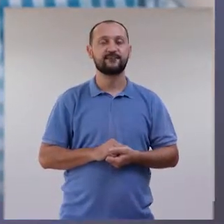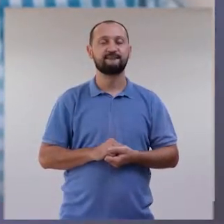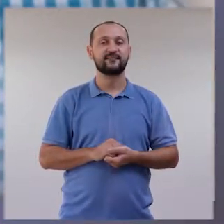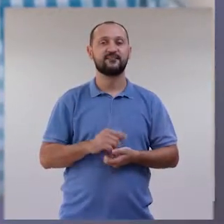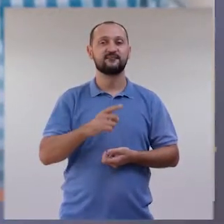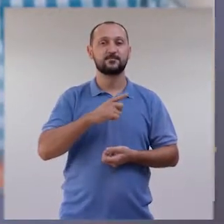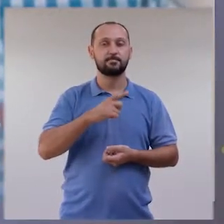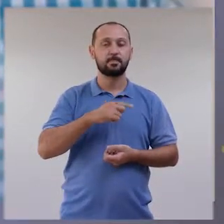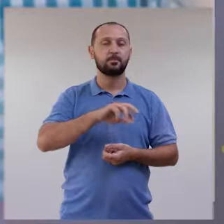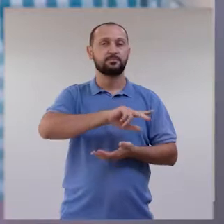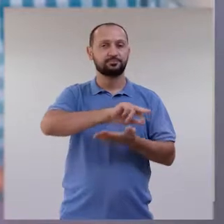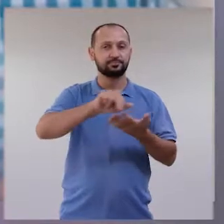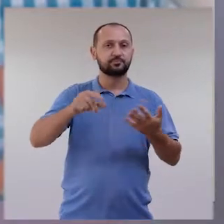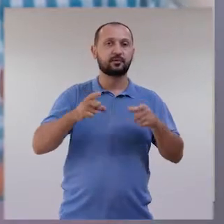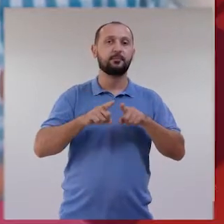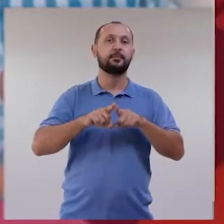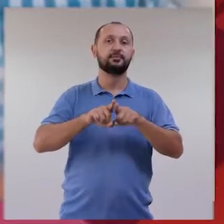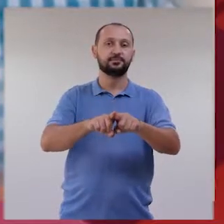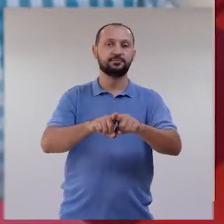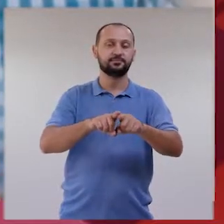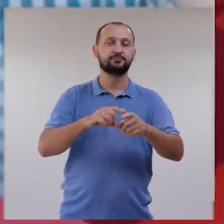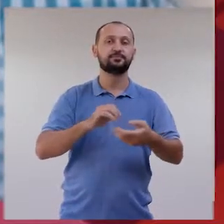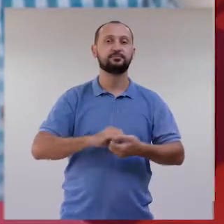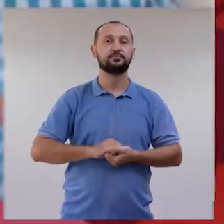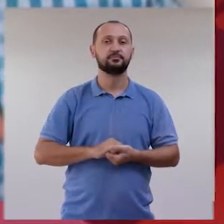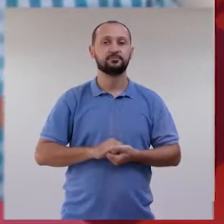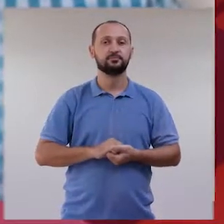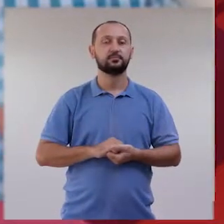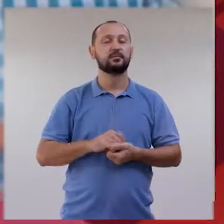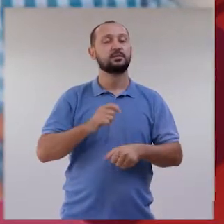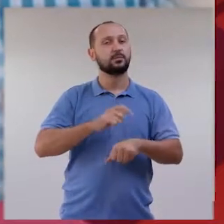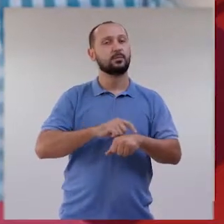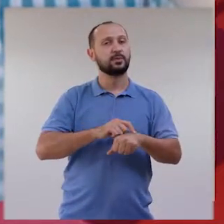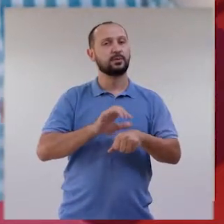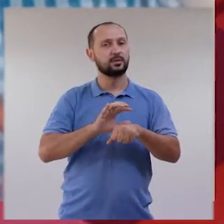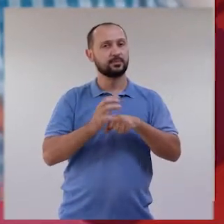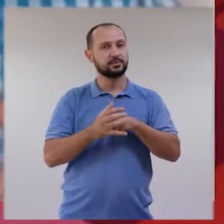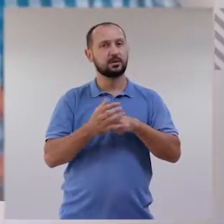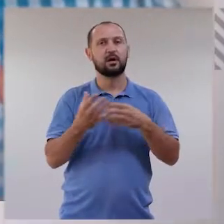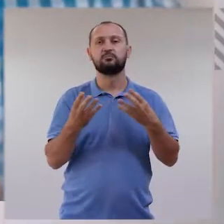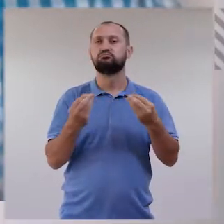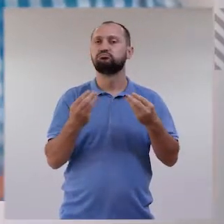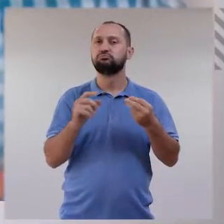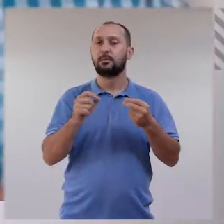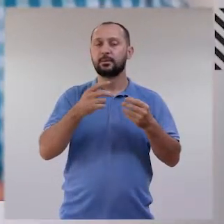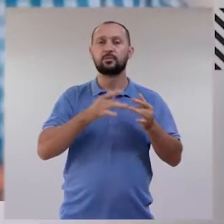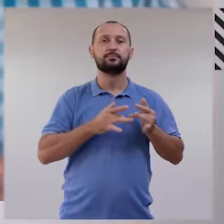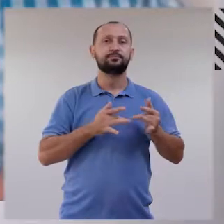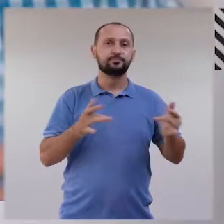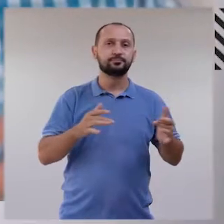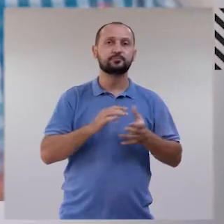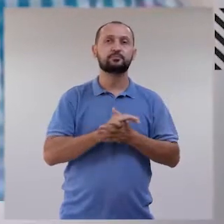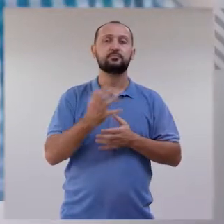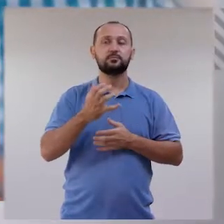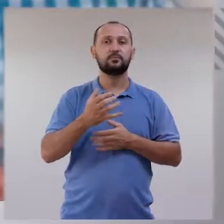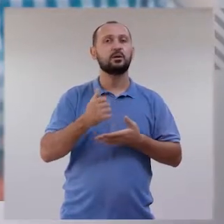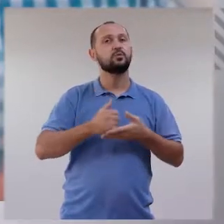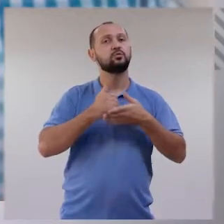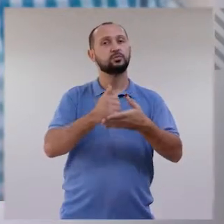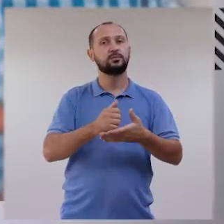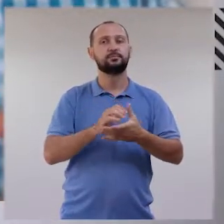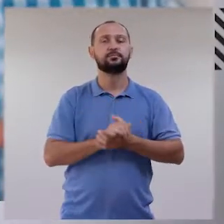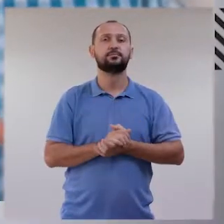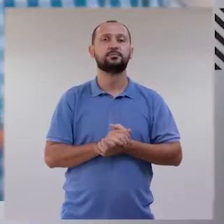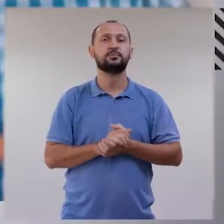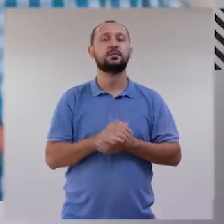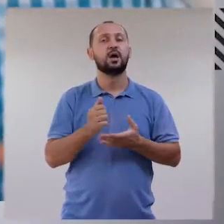assim, existem várias parcerias que foram firmadas durante essa pandemia, muitas pessoas solidárias, querendo